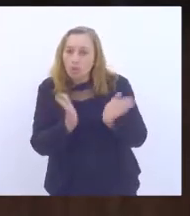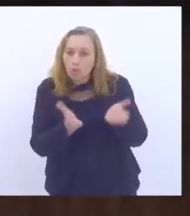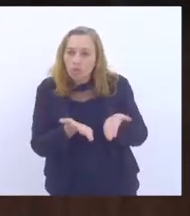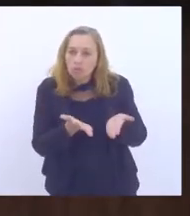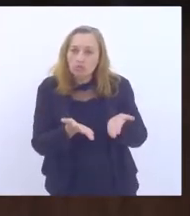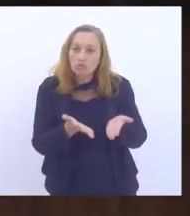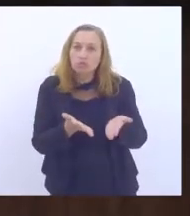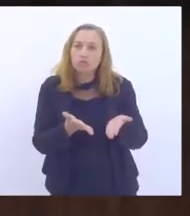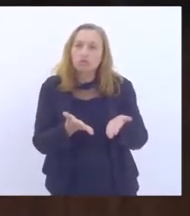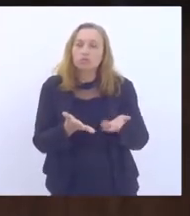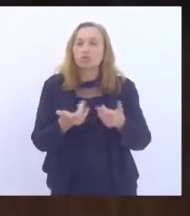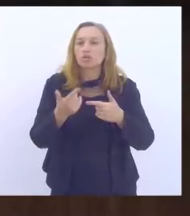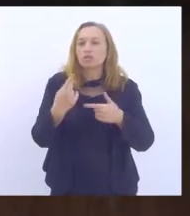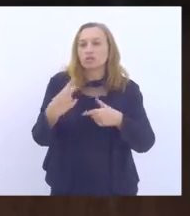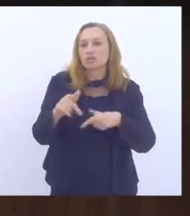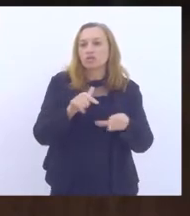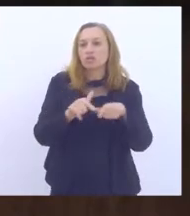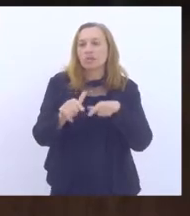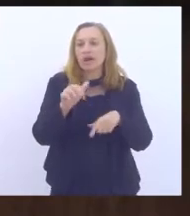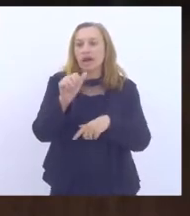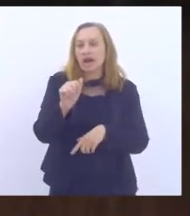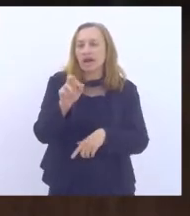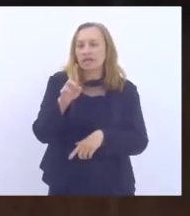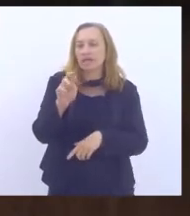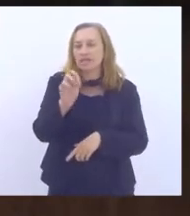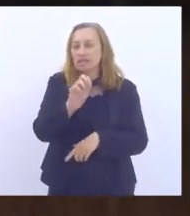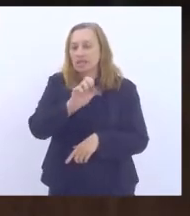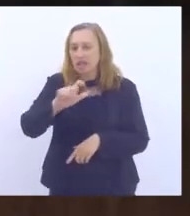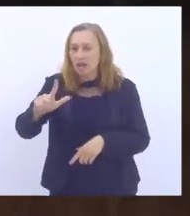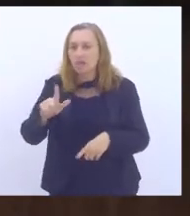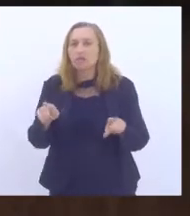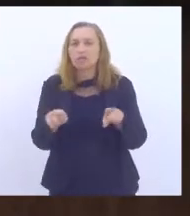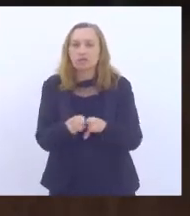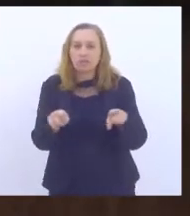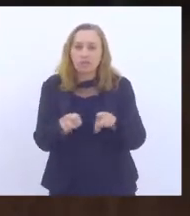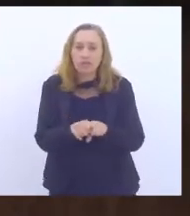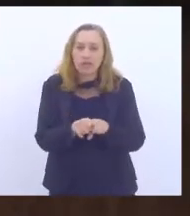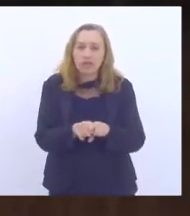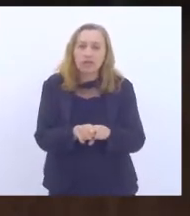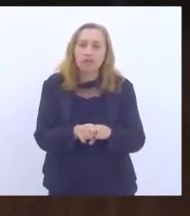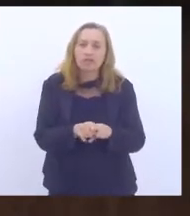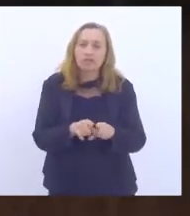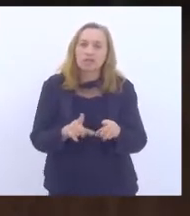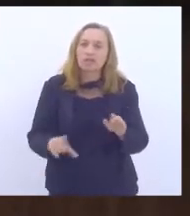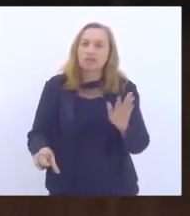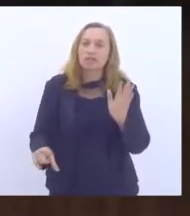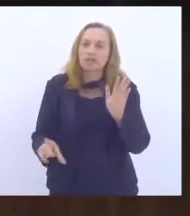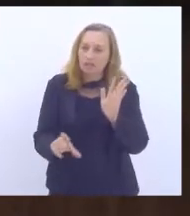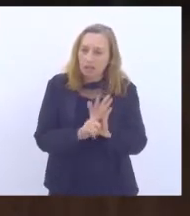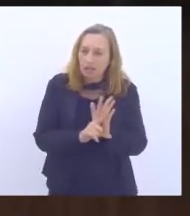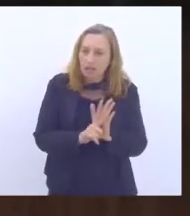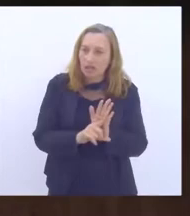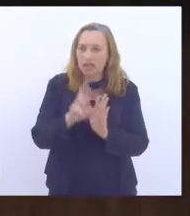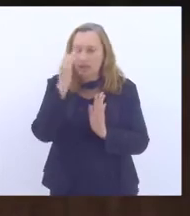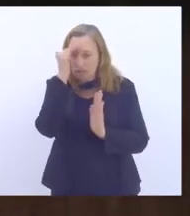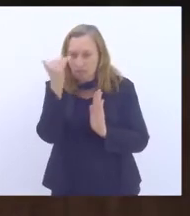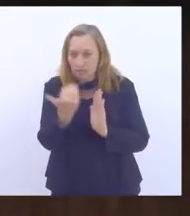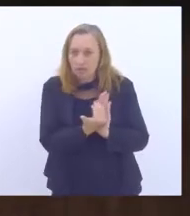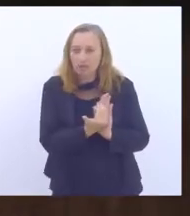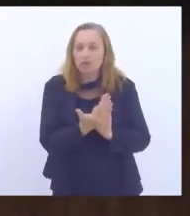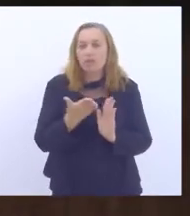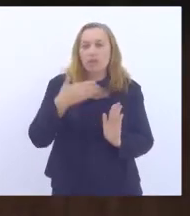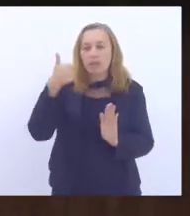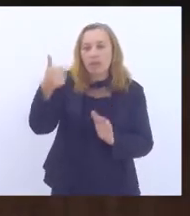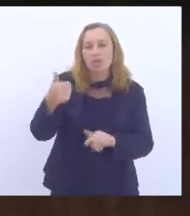fazem aí o seu trabalho artesanal tenham também respaldo e consigo aí fazer o trabalho